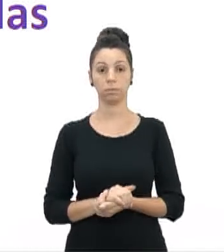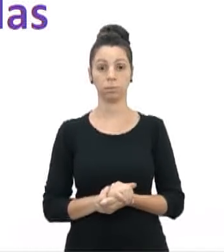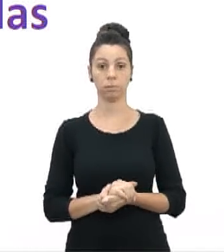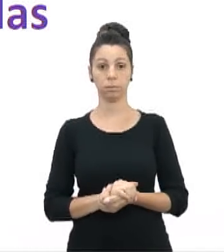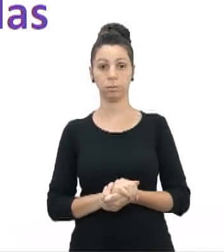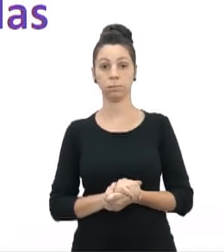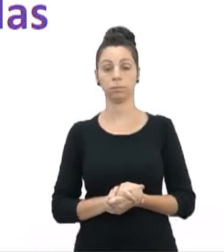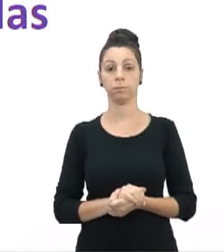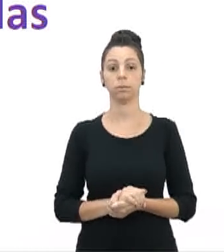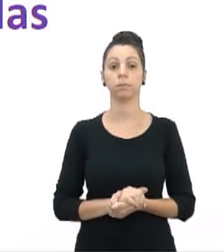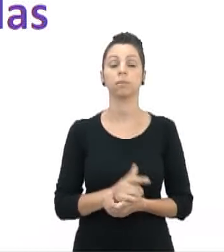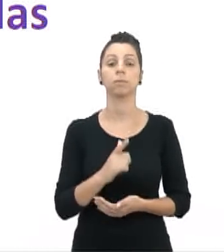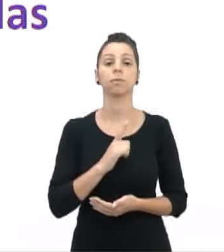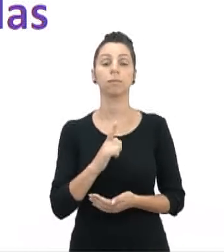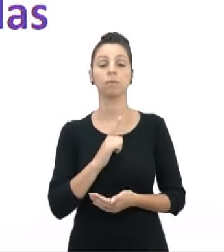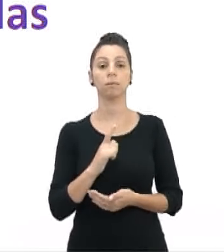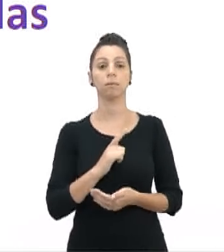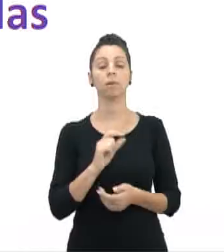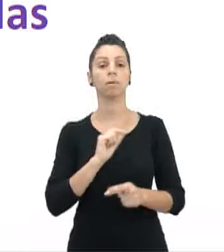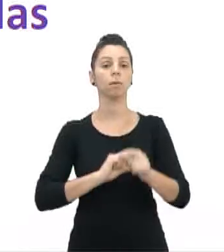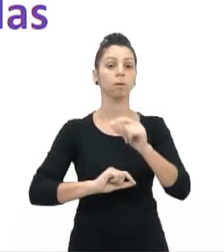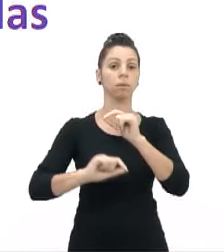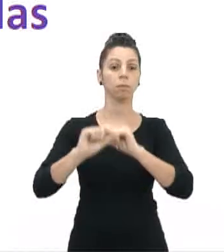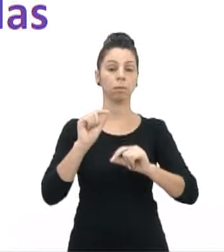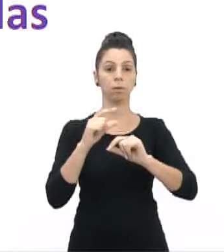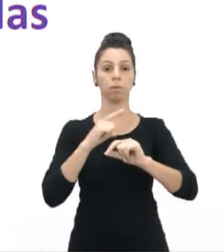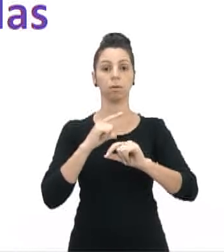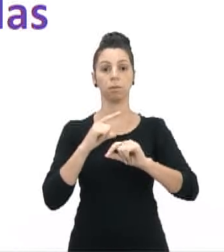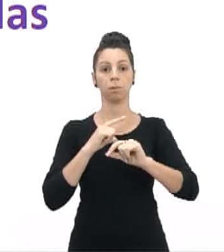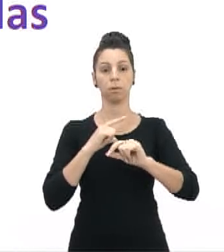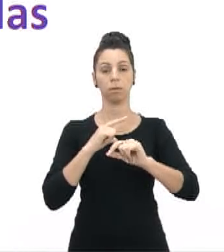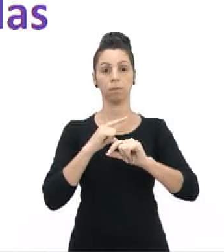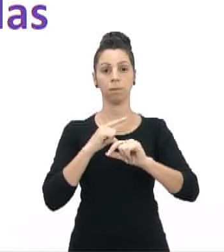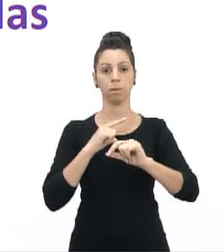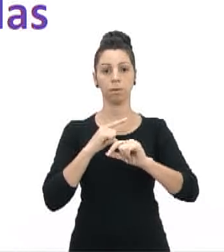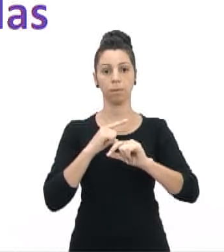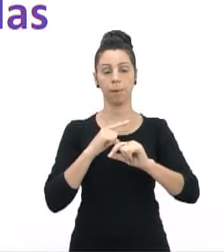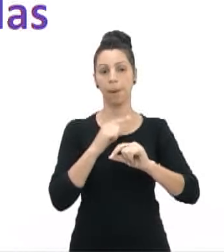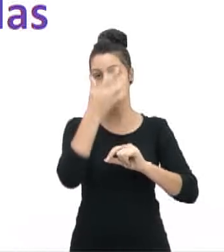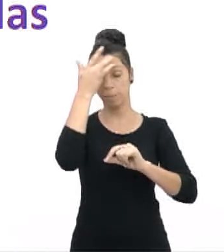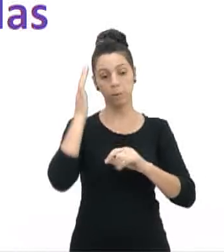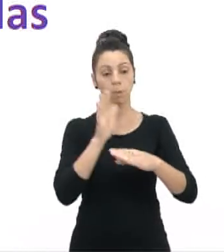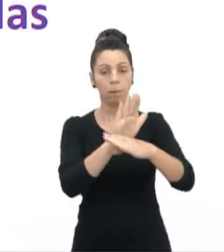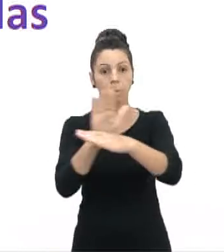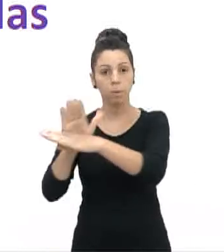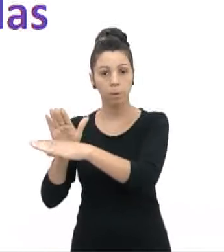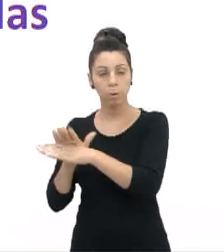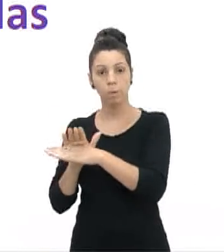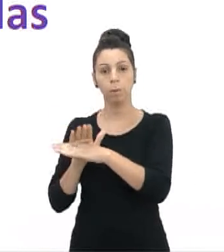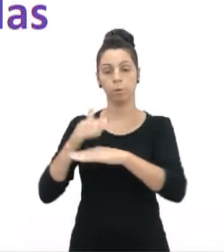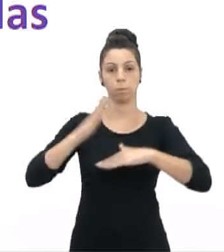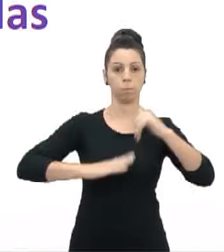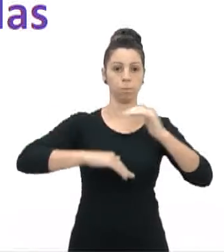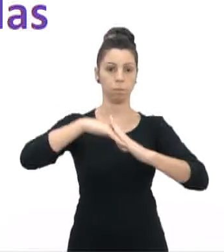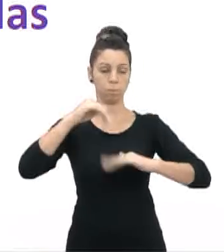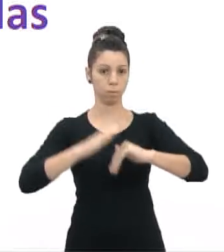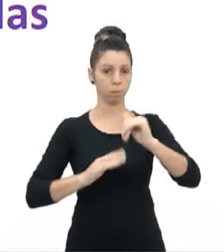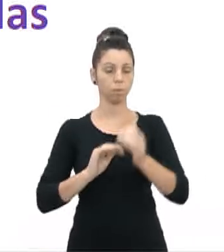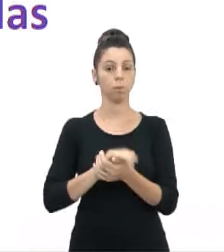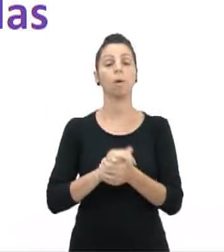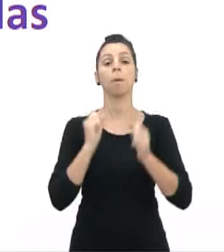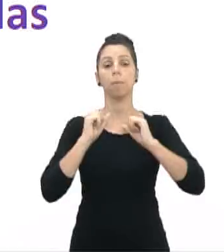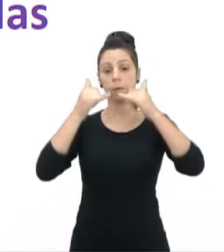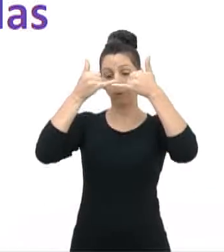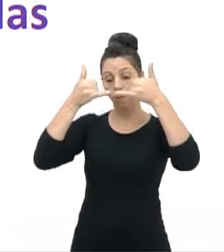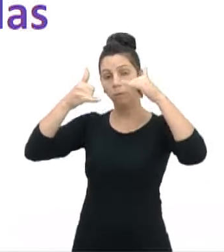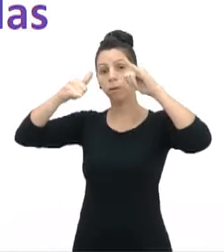lembram? Algumas pessoas se encontram em estágios onde é indispensável a interferência de um profissional, mas quando não é este o caso, pode-se evitar